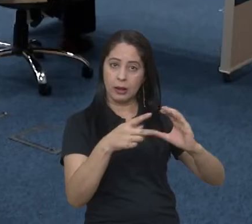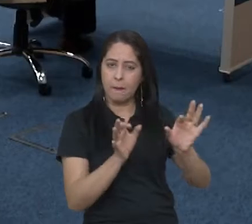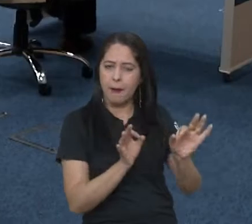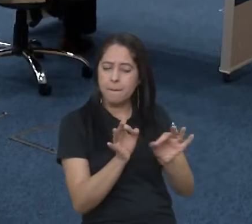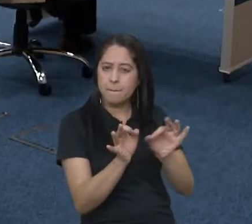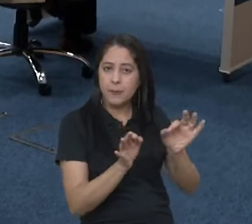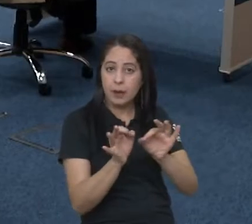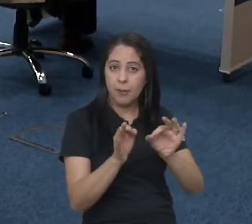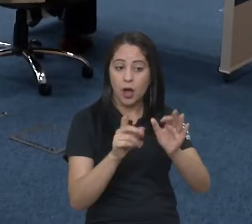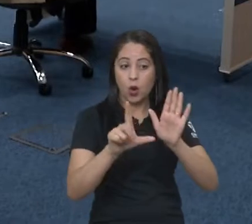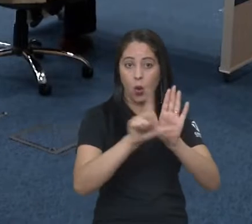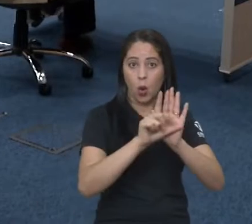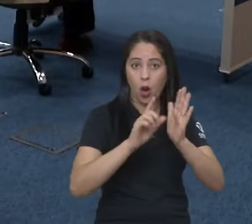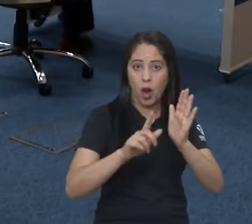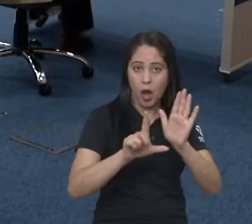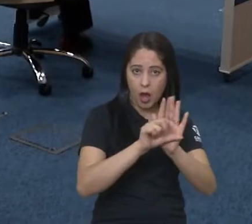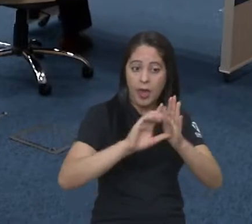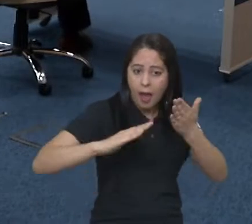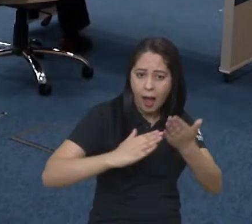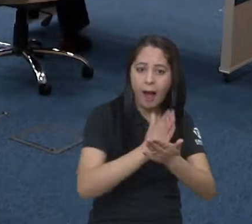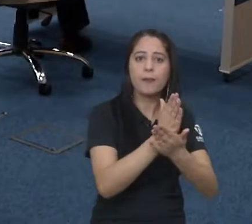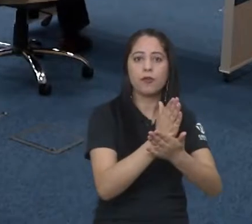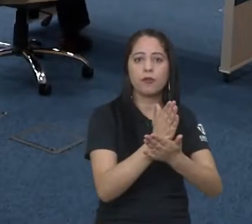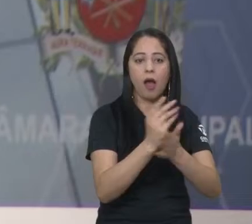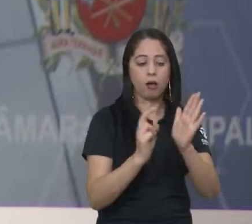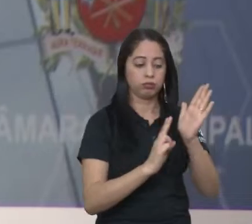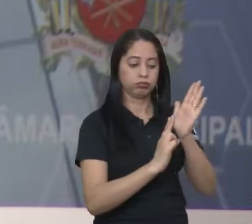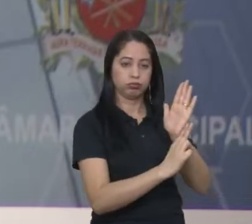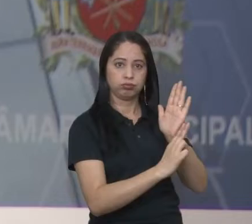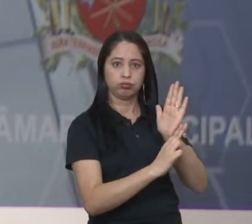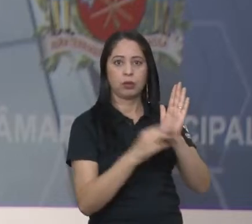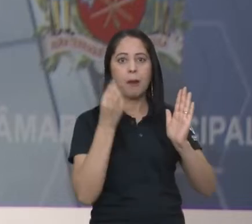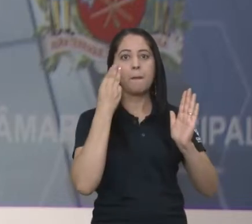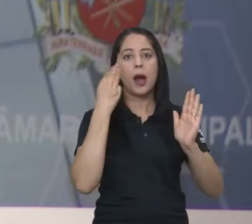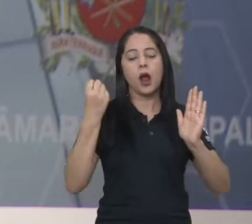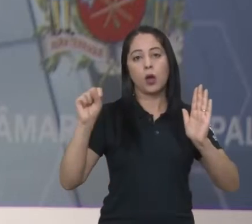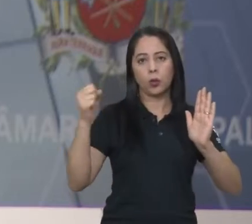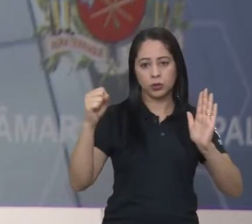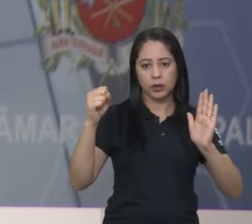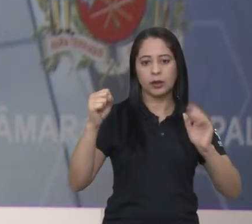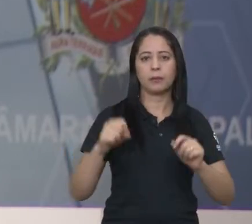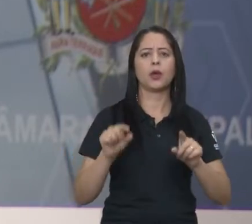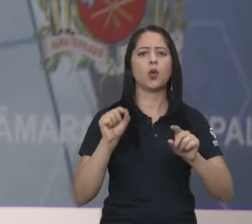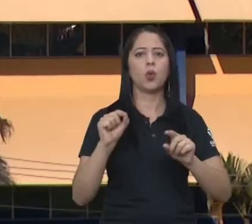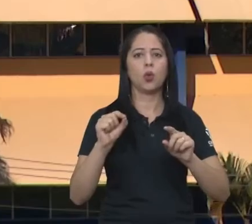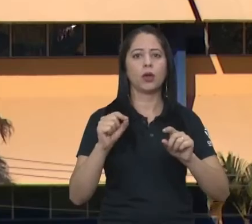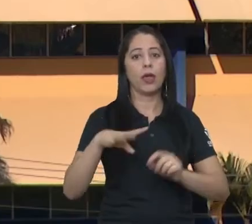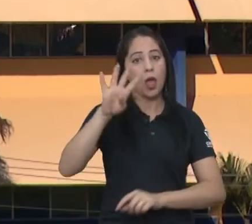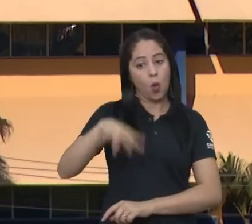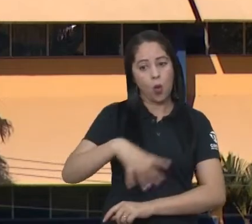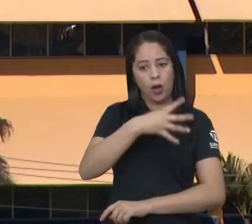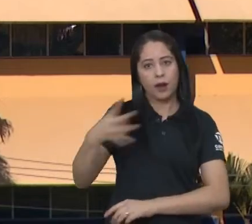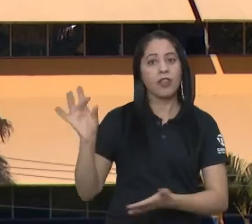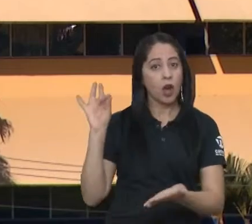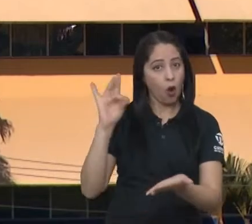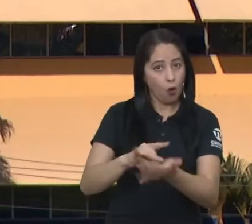doença que a Câmara de São José aprovou um projeto de lei de autoria do vereador Marcão da Academia, que institui no calendário